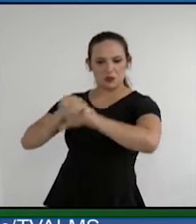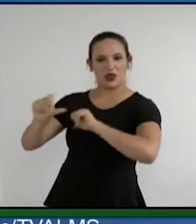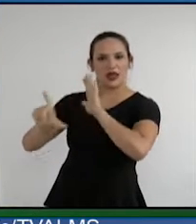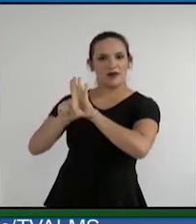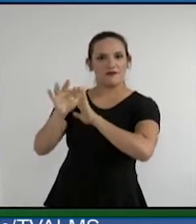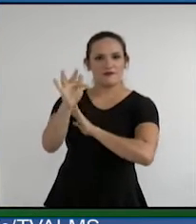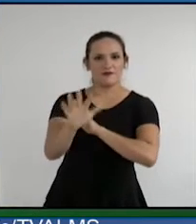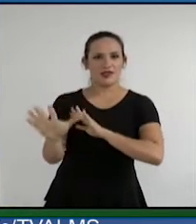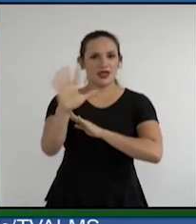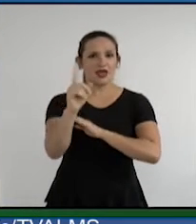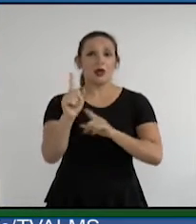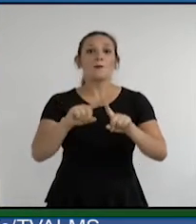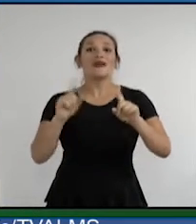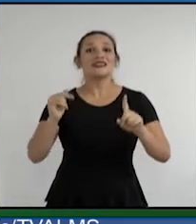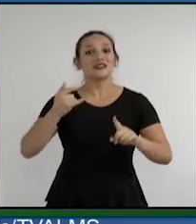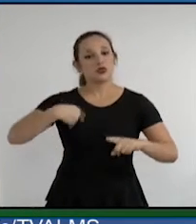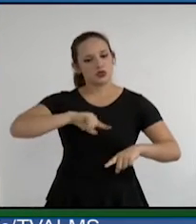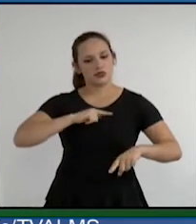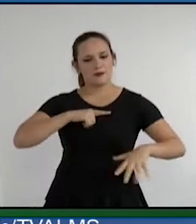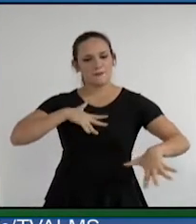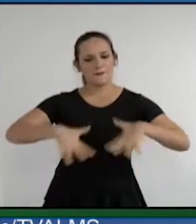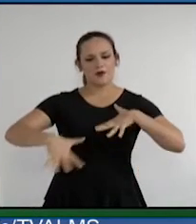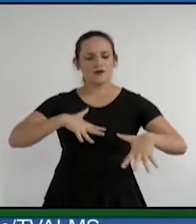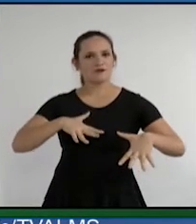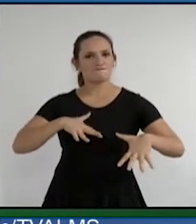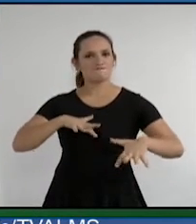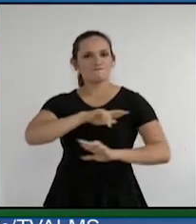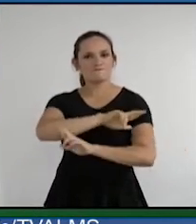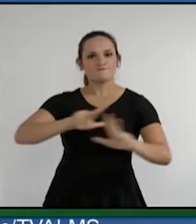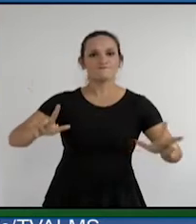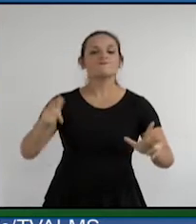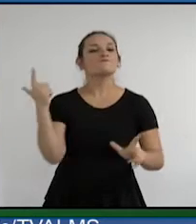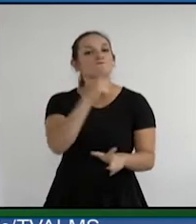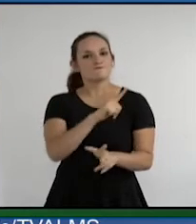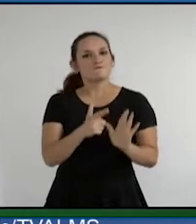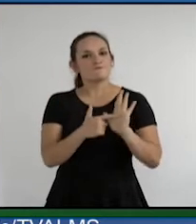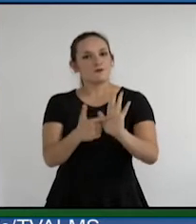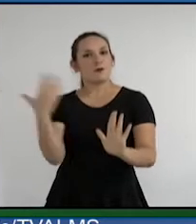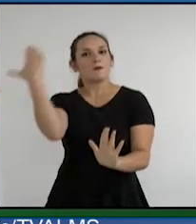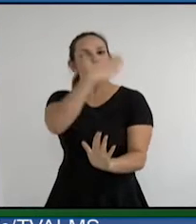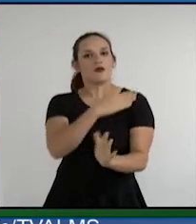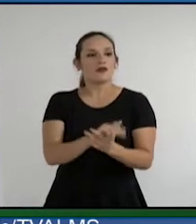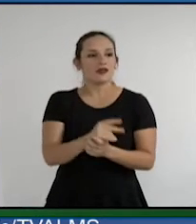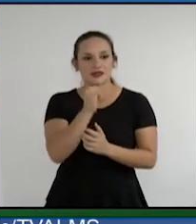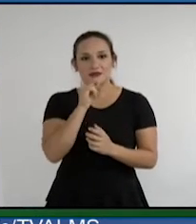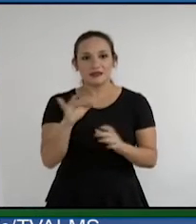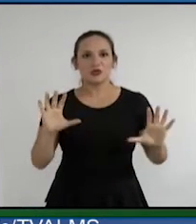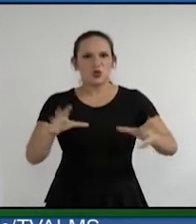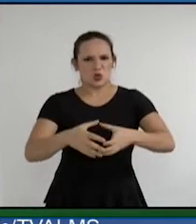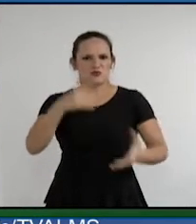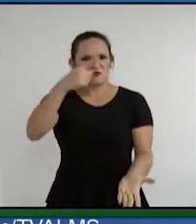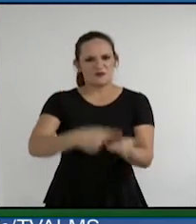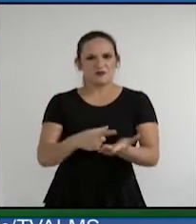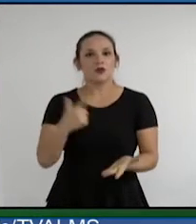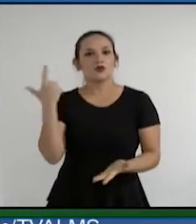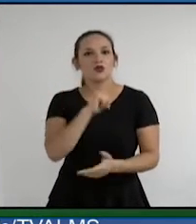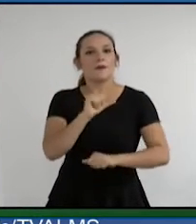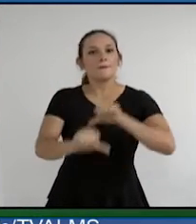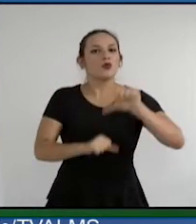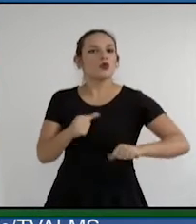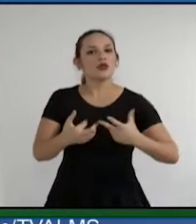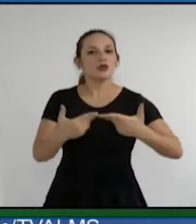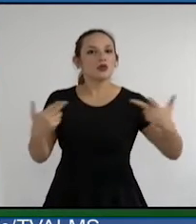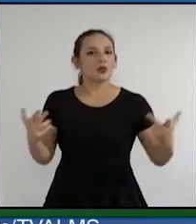a mobilização nos permite fazer isso. E já ficou provado nessa casa que, quando tem mobilização, as coisas podem